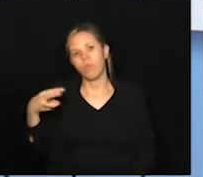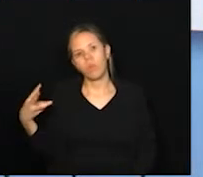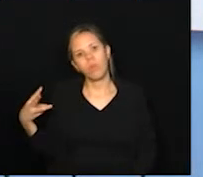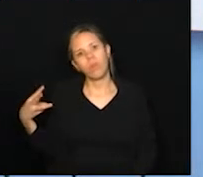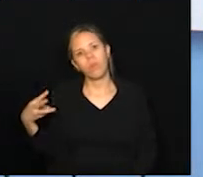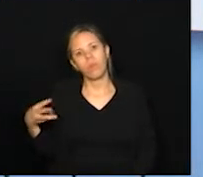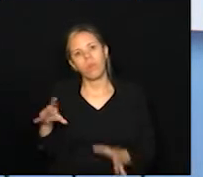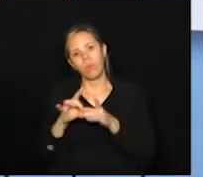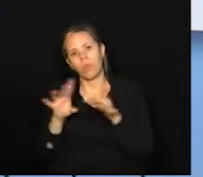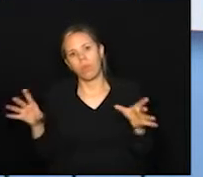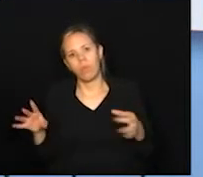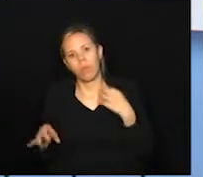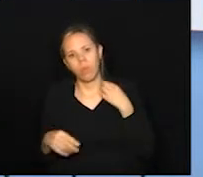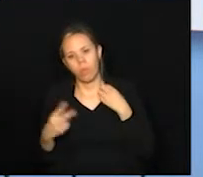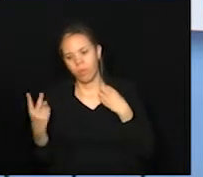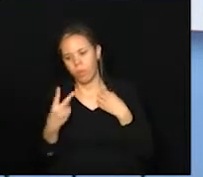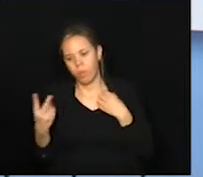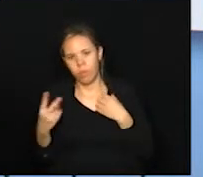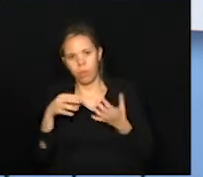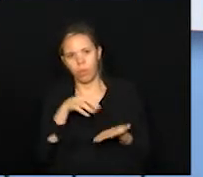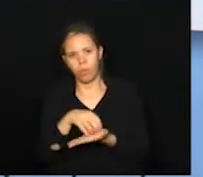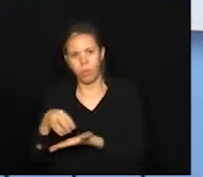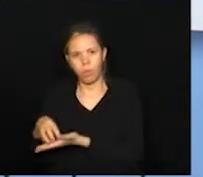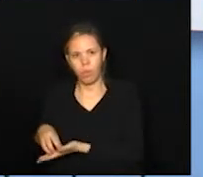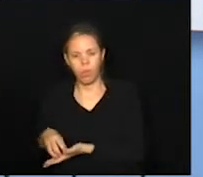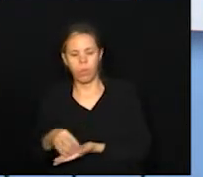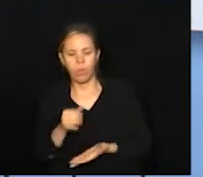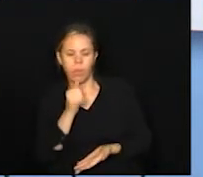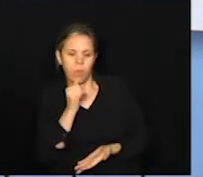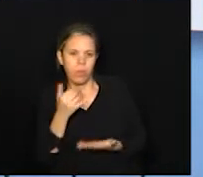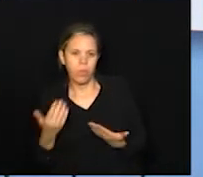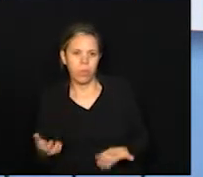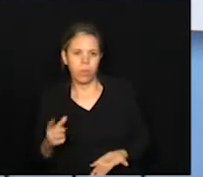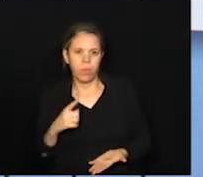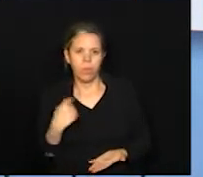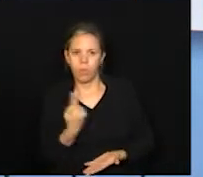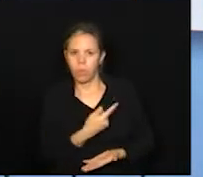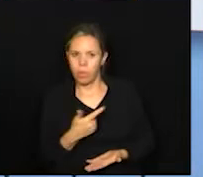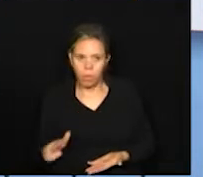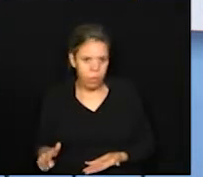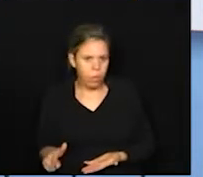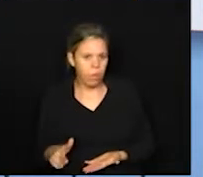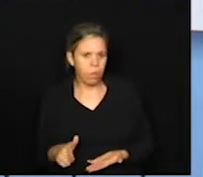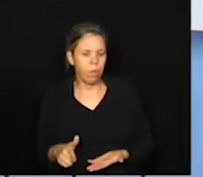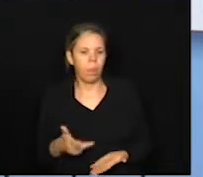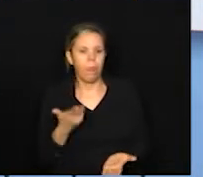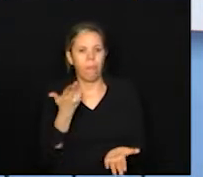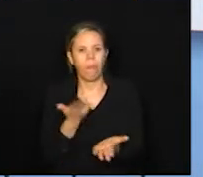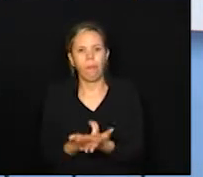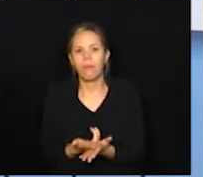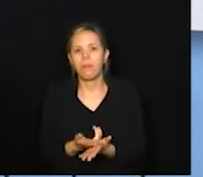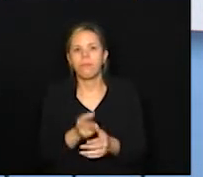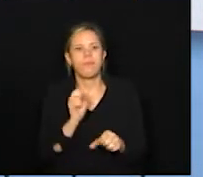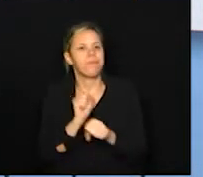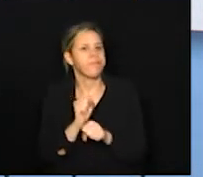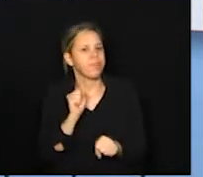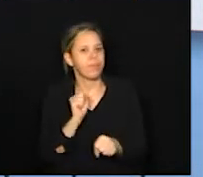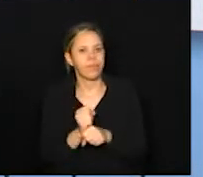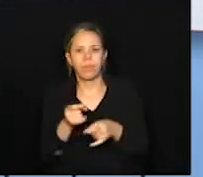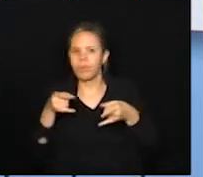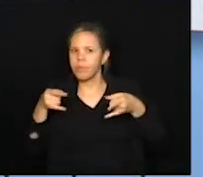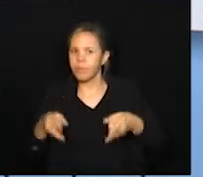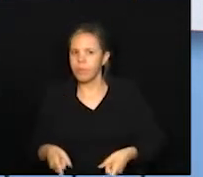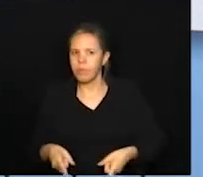73 livres nas duas redes. Ou seja, nós não temos pacientes à espera por